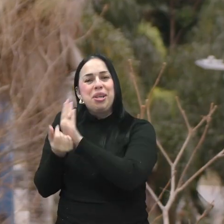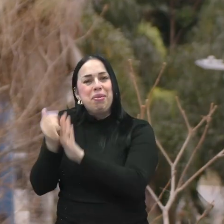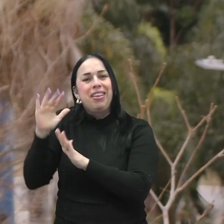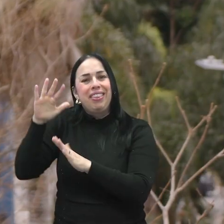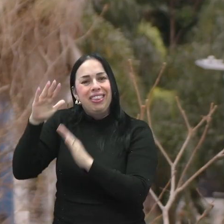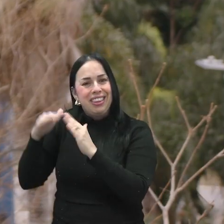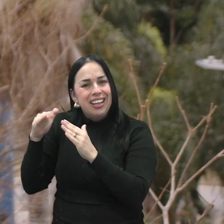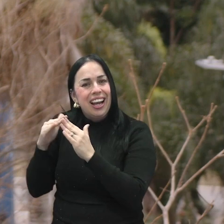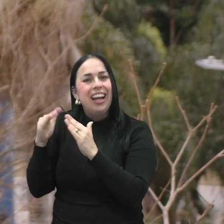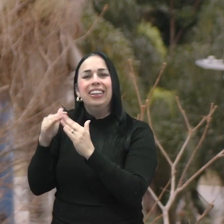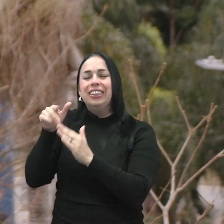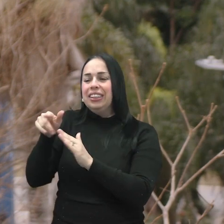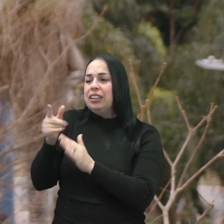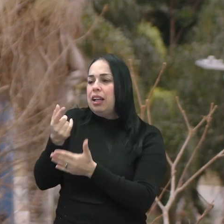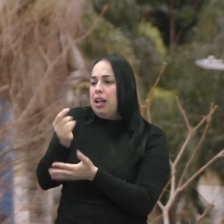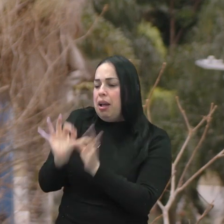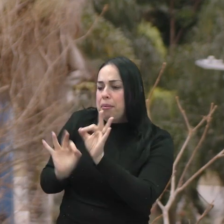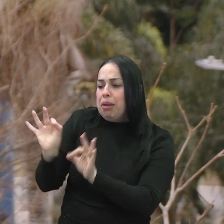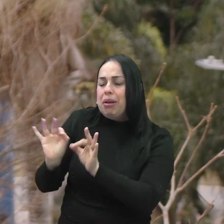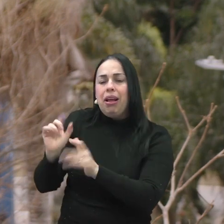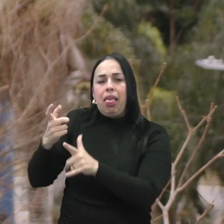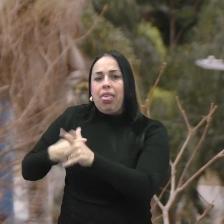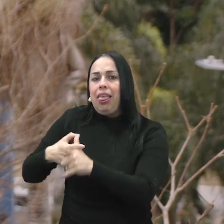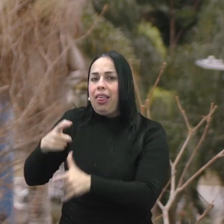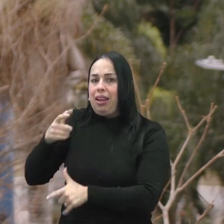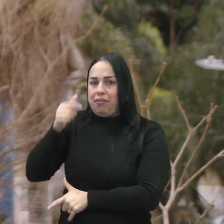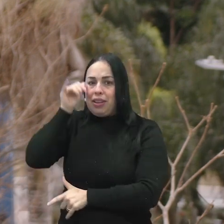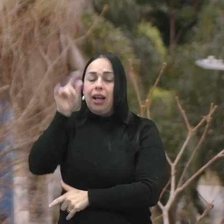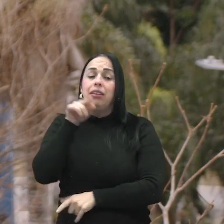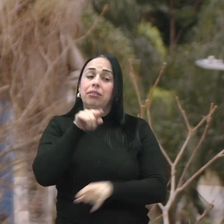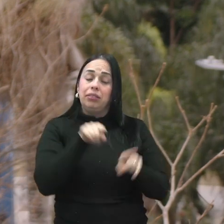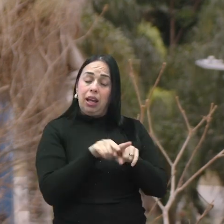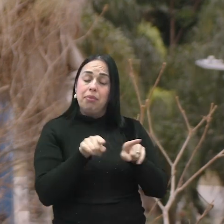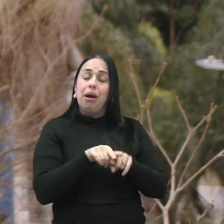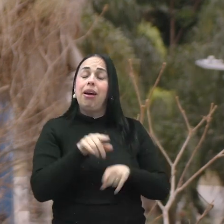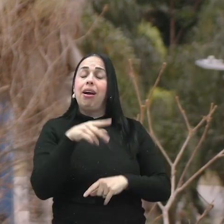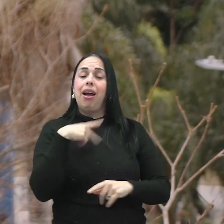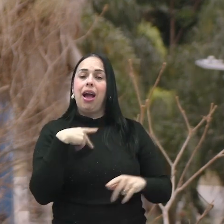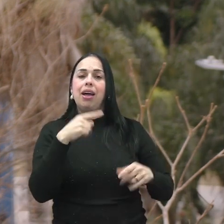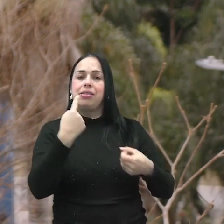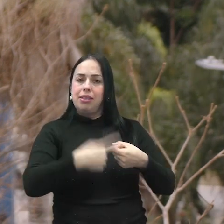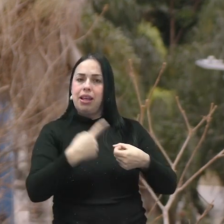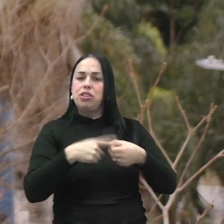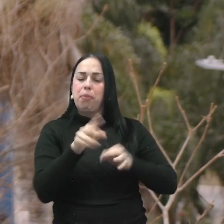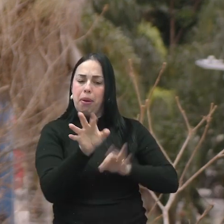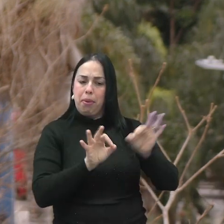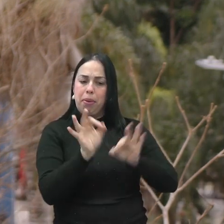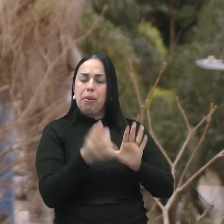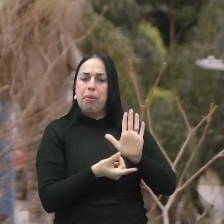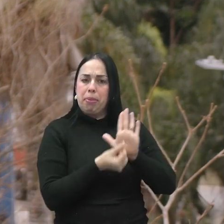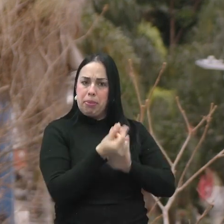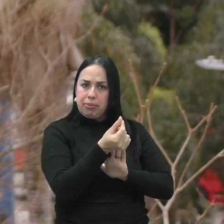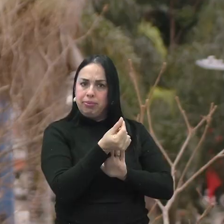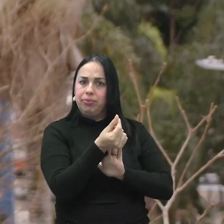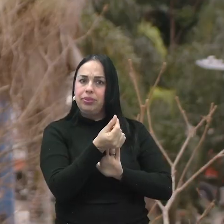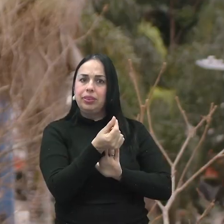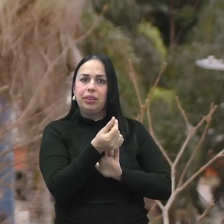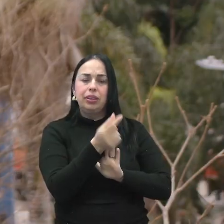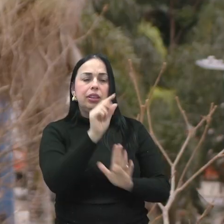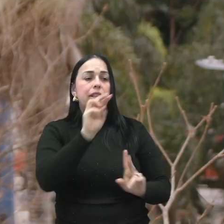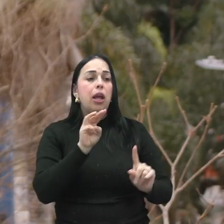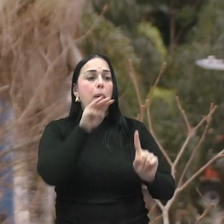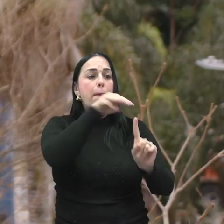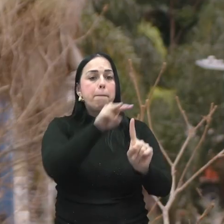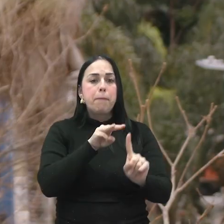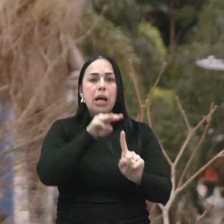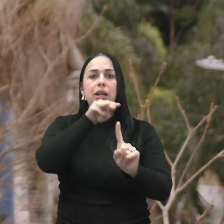a família planeja os gastos para evitar dívidas, o município organiza as finanças. O PPA